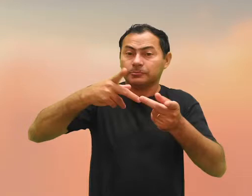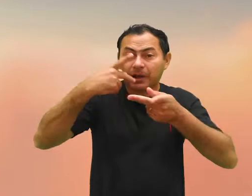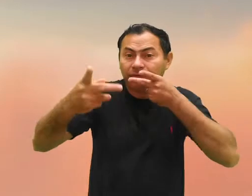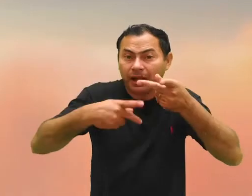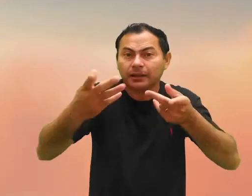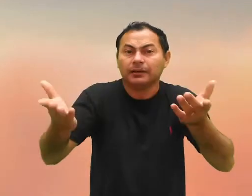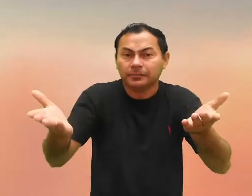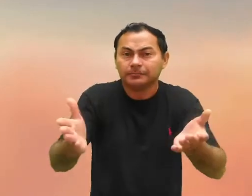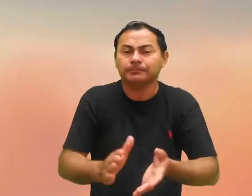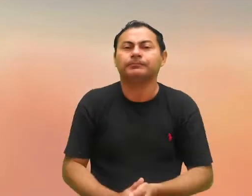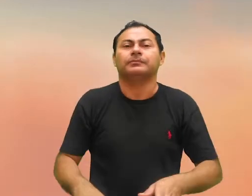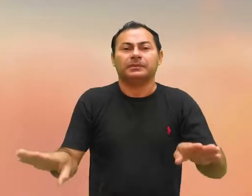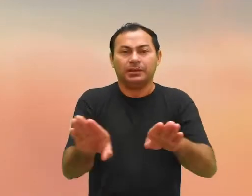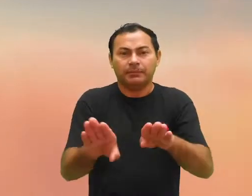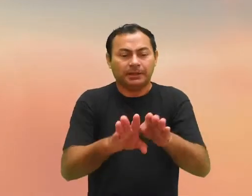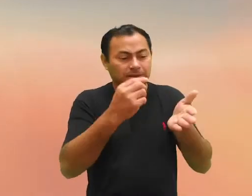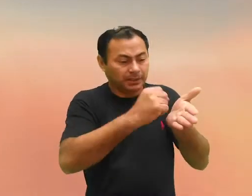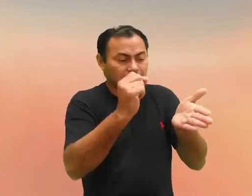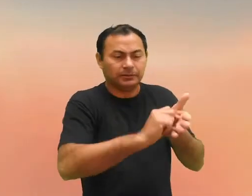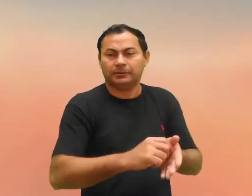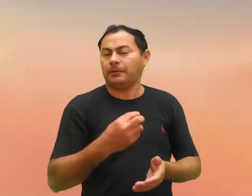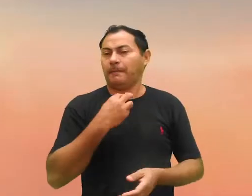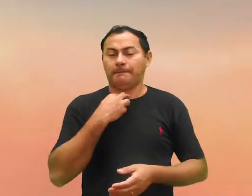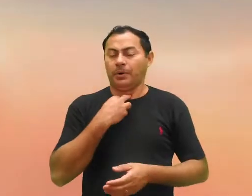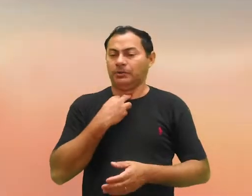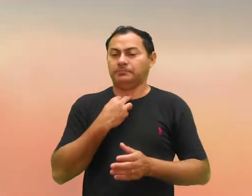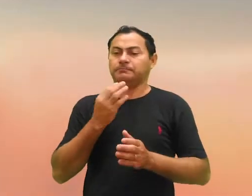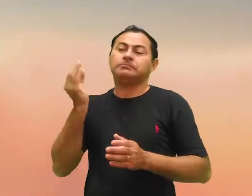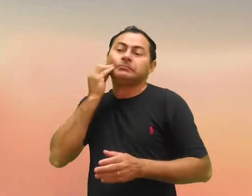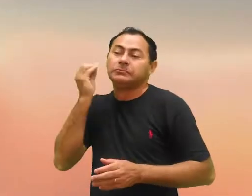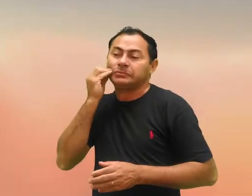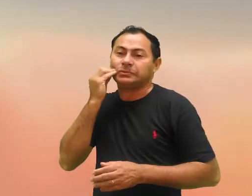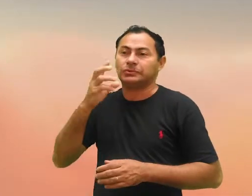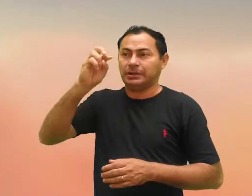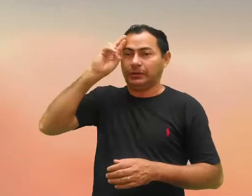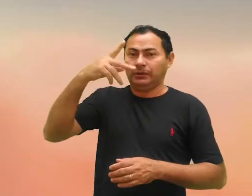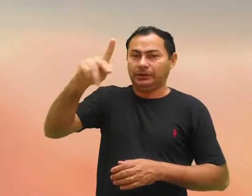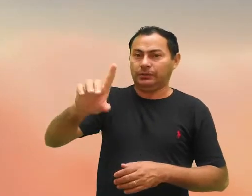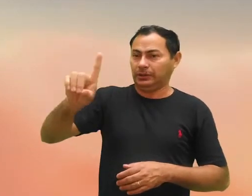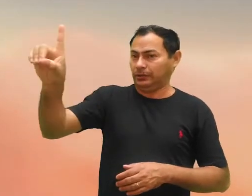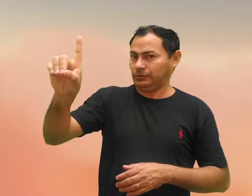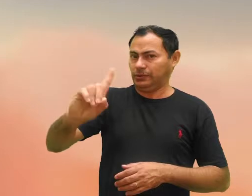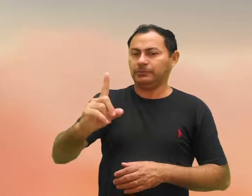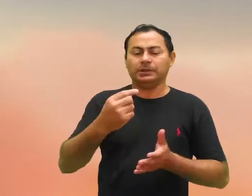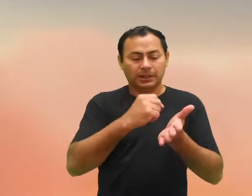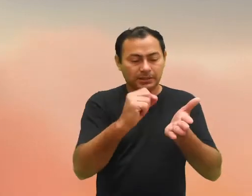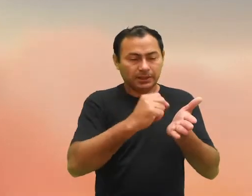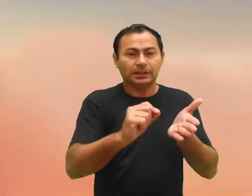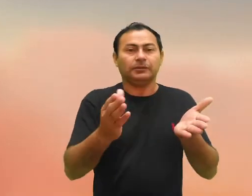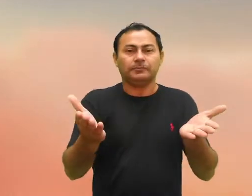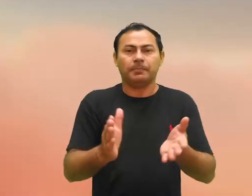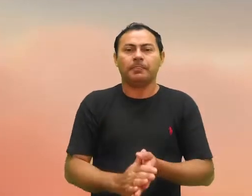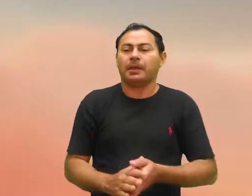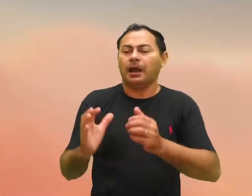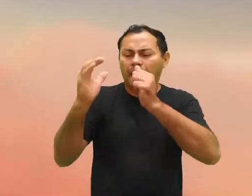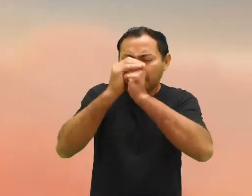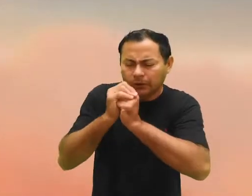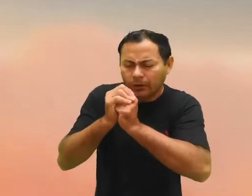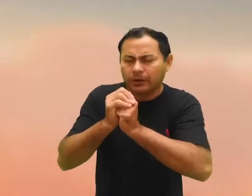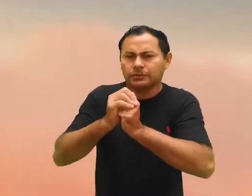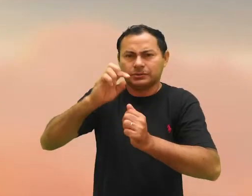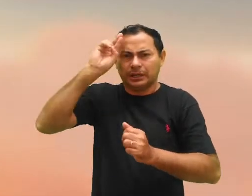palavra que procede da boca de Deus. Também está escrito, não ponha à prova o Senhor o seu Deus. Está